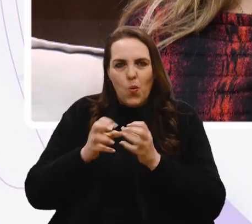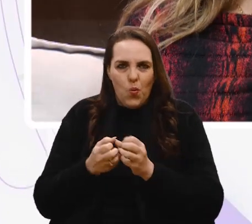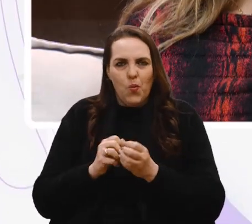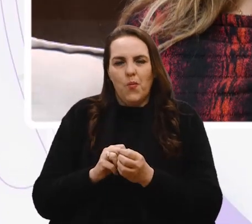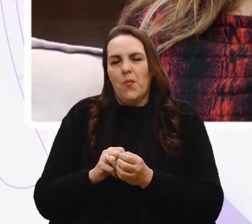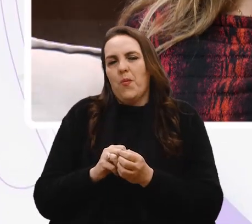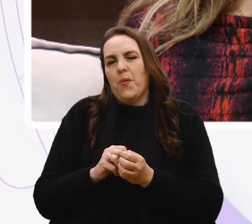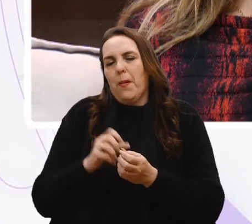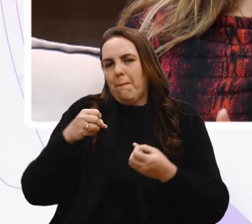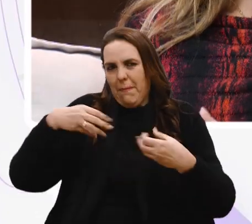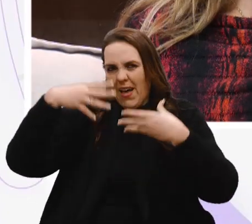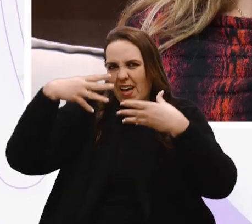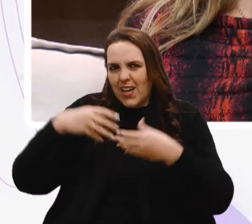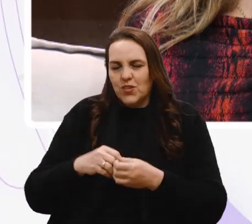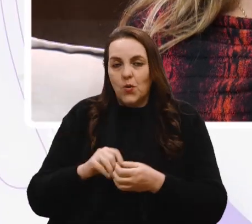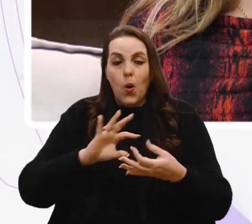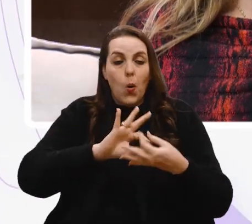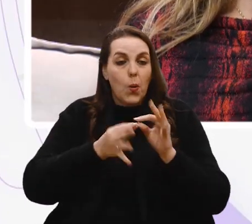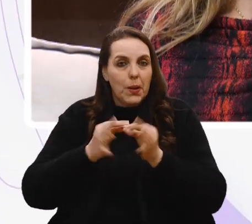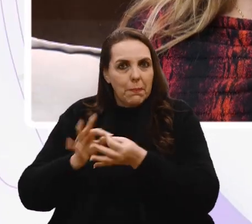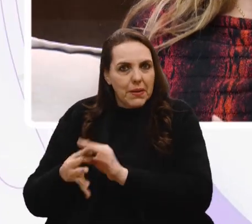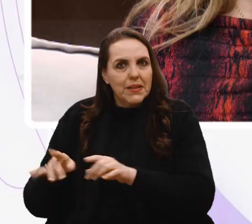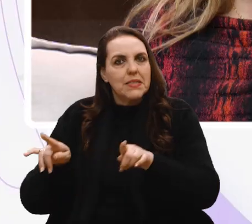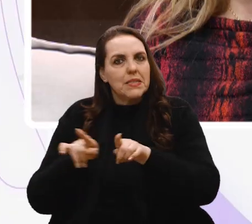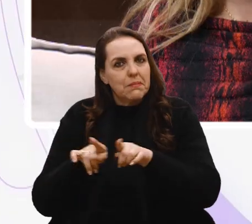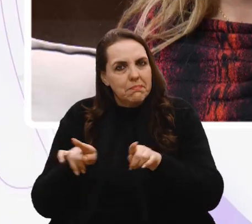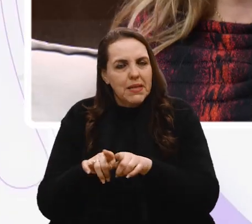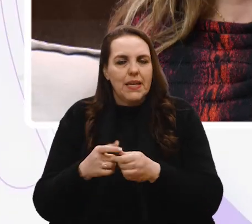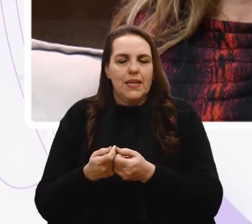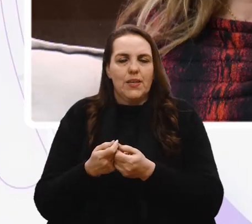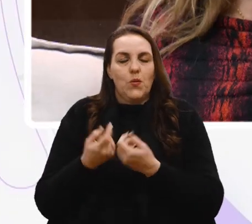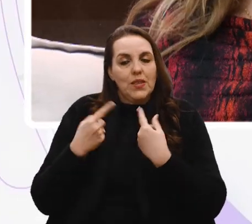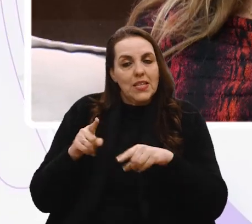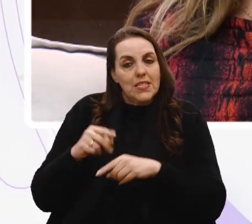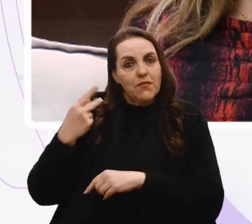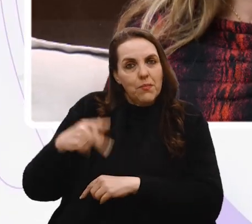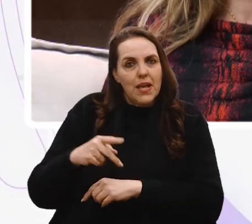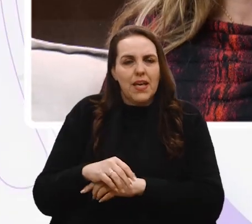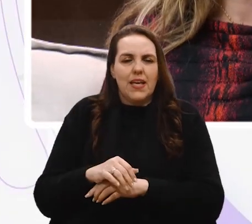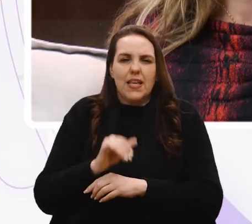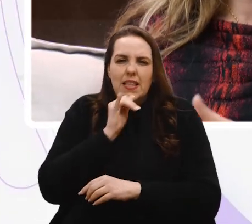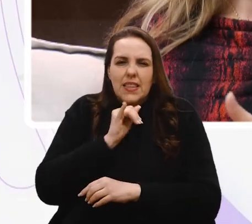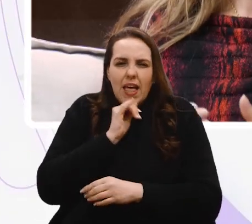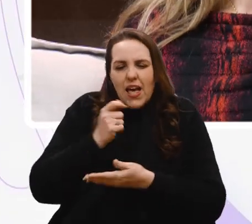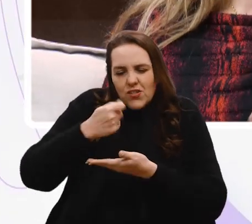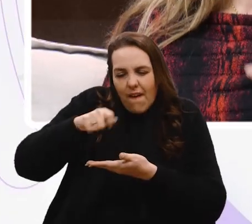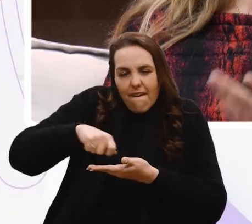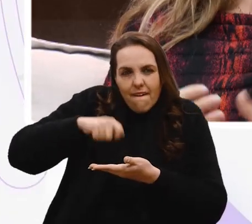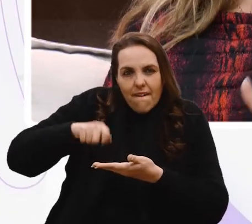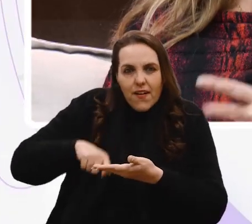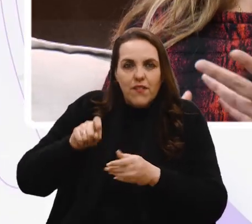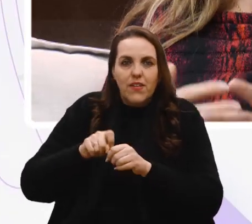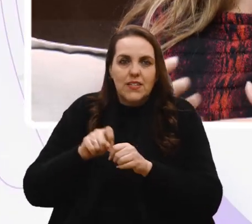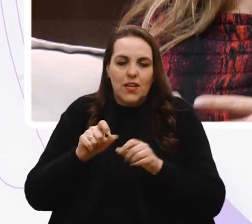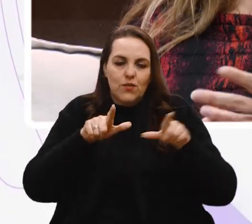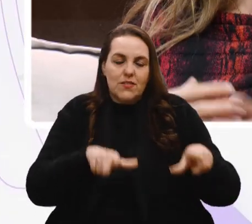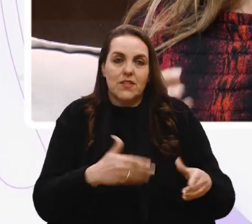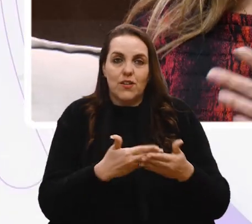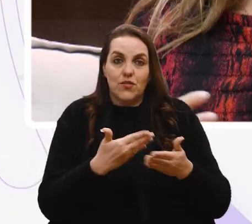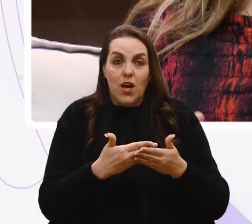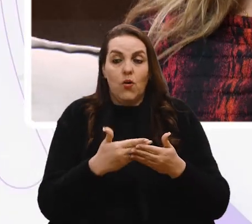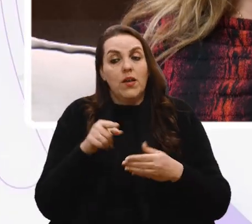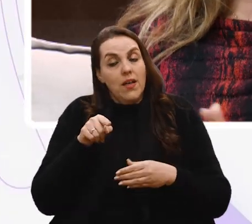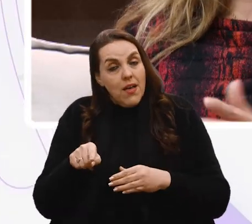próprias Olimpíadas, né? Que se fala, então era um desafio para ele ficar fazendo exercícios diferentes em sala. E isso foi com que